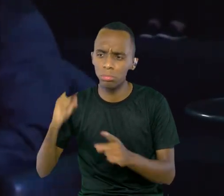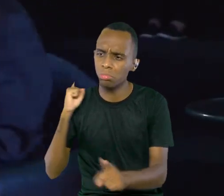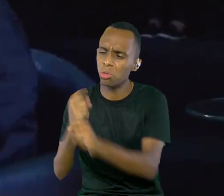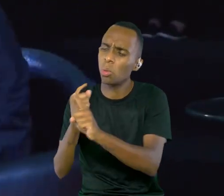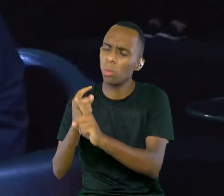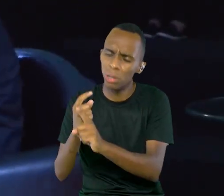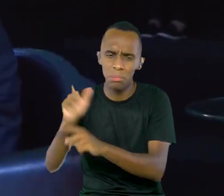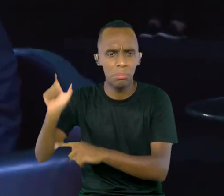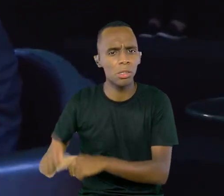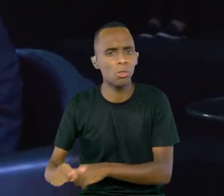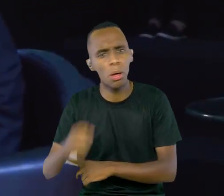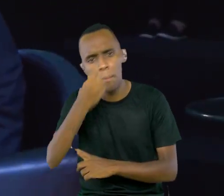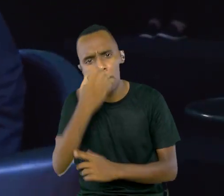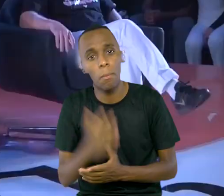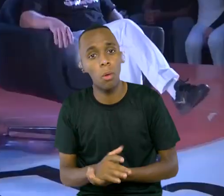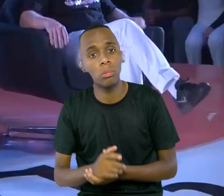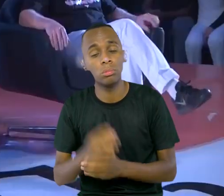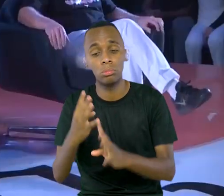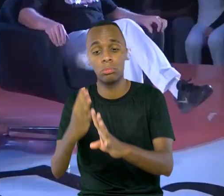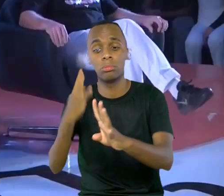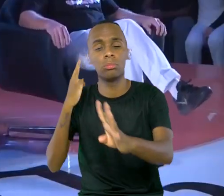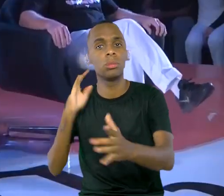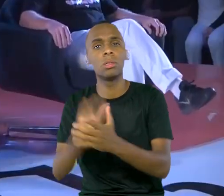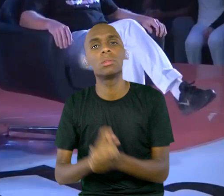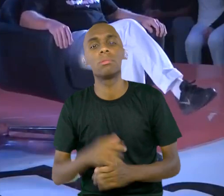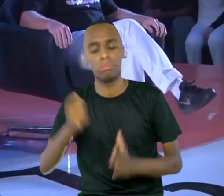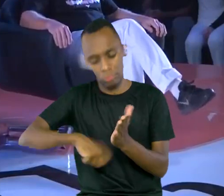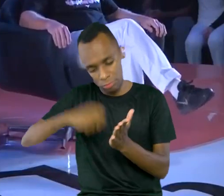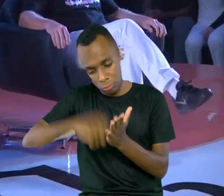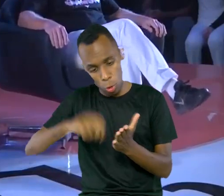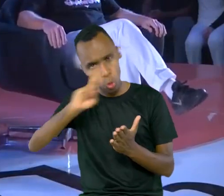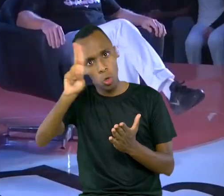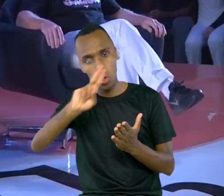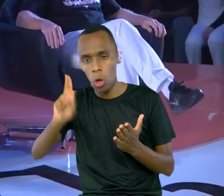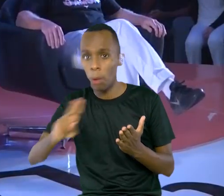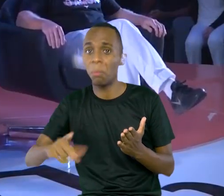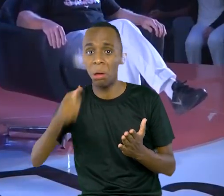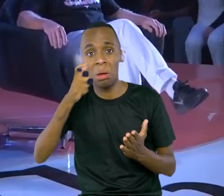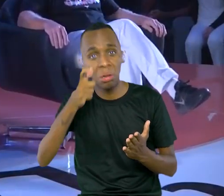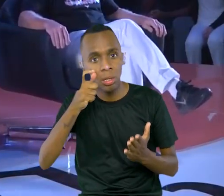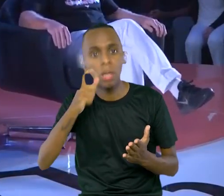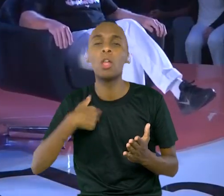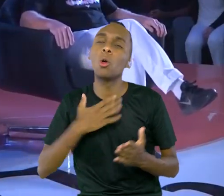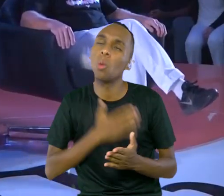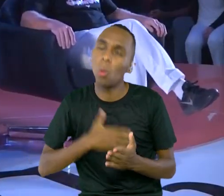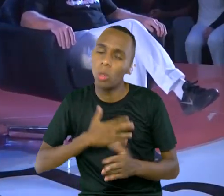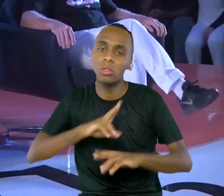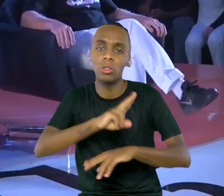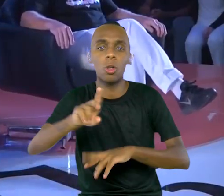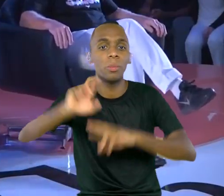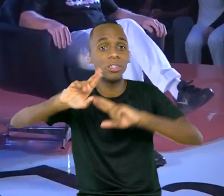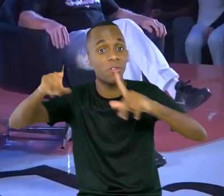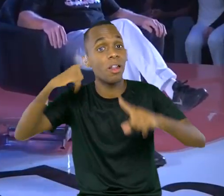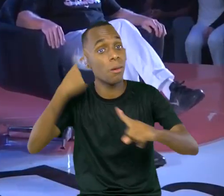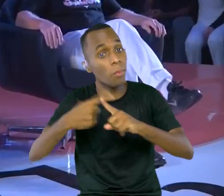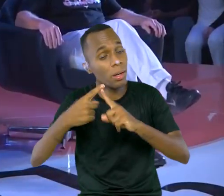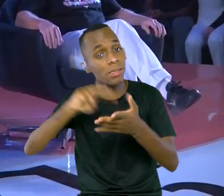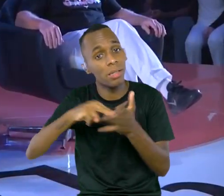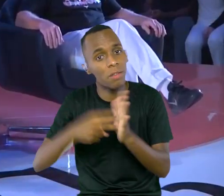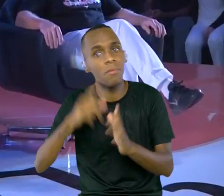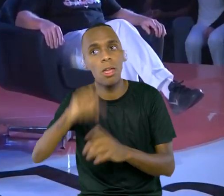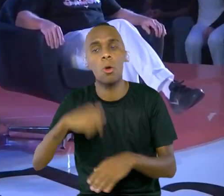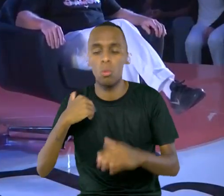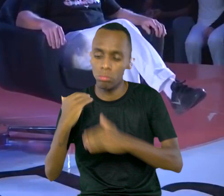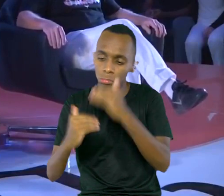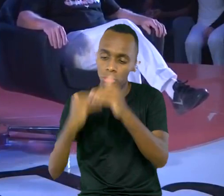Maravilhoso encontrar alguém chamado Cunegundes. Você fica na fila de autógrafo, vê uns nomes muito interessantes. E eu gosto muito de nomes diferentes, porque